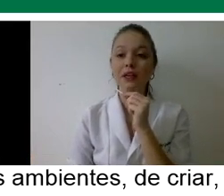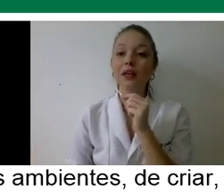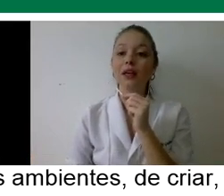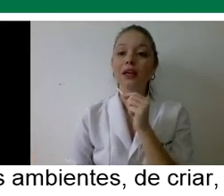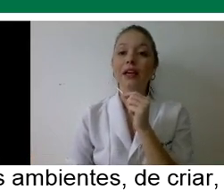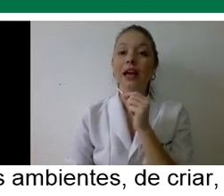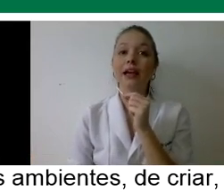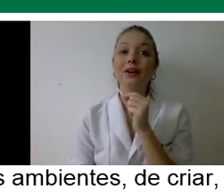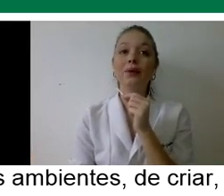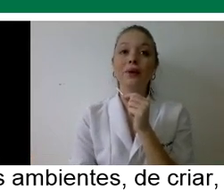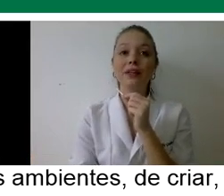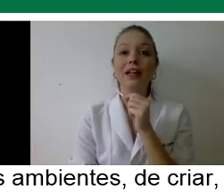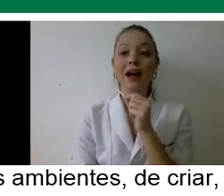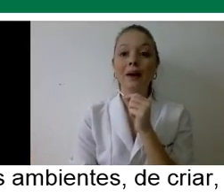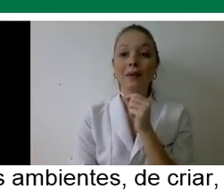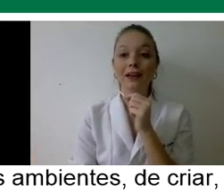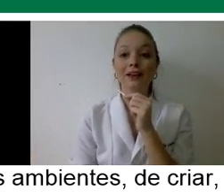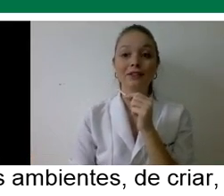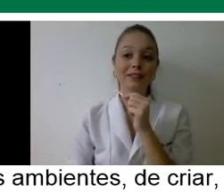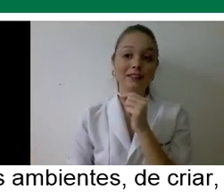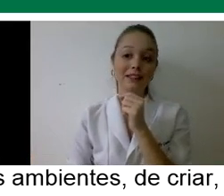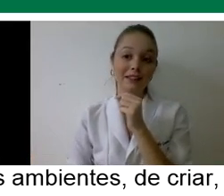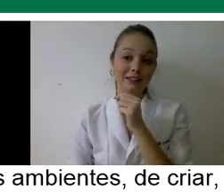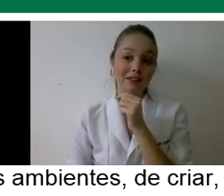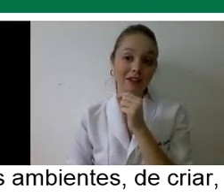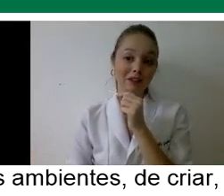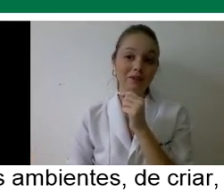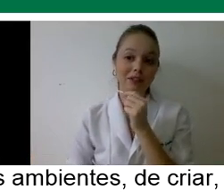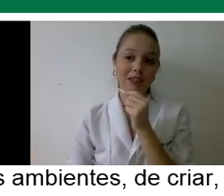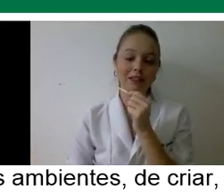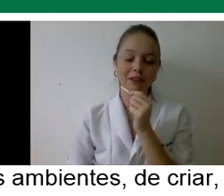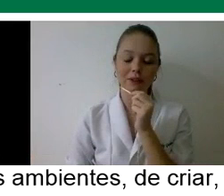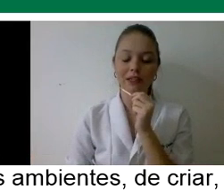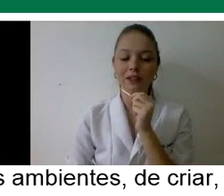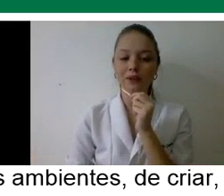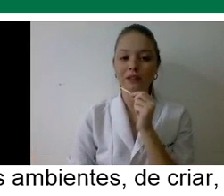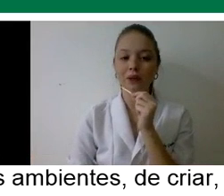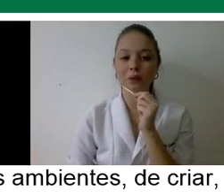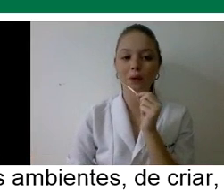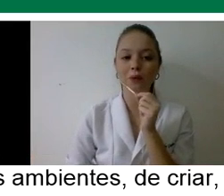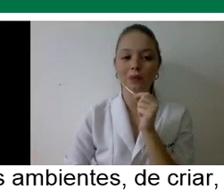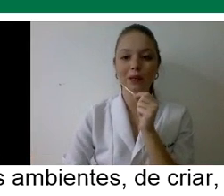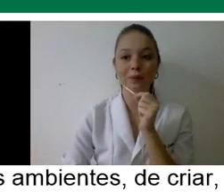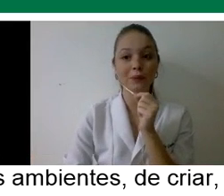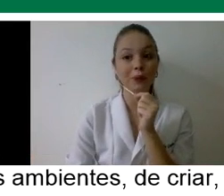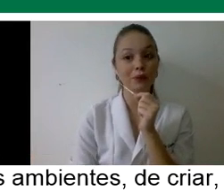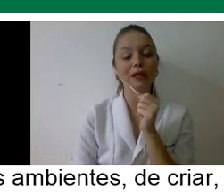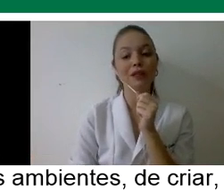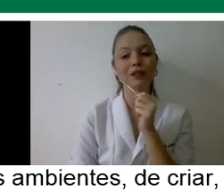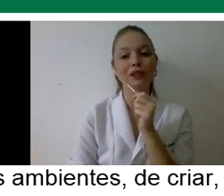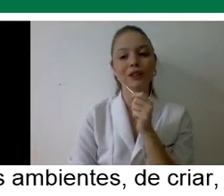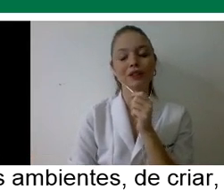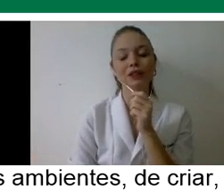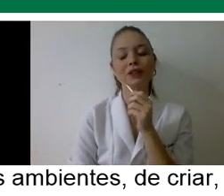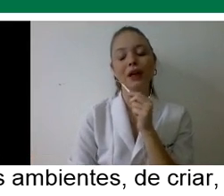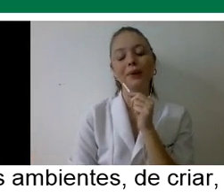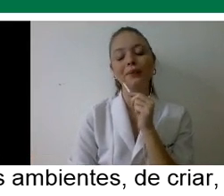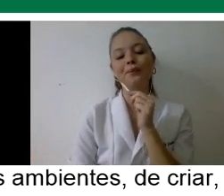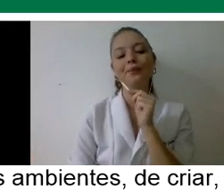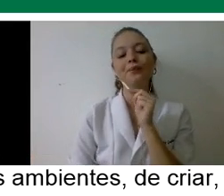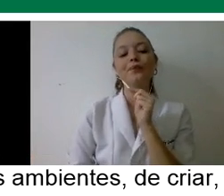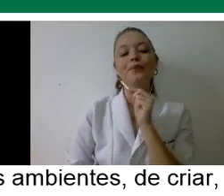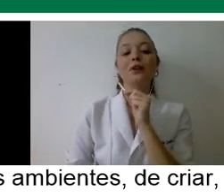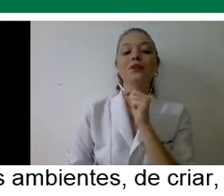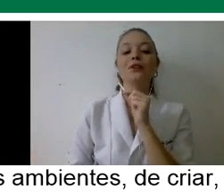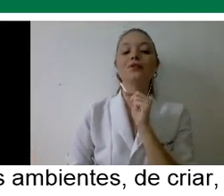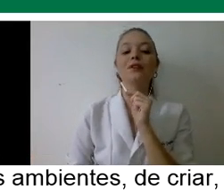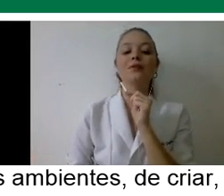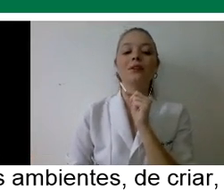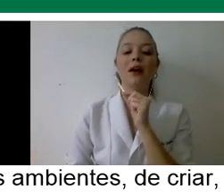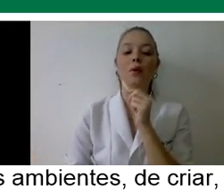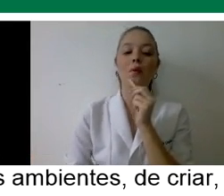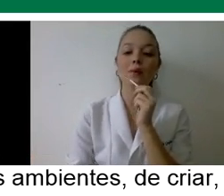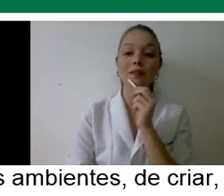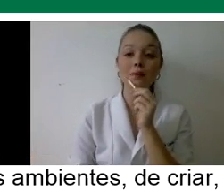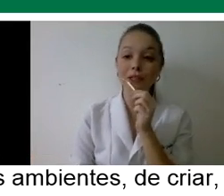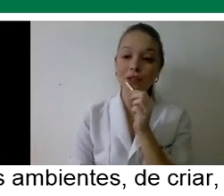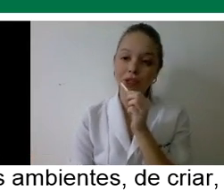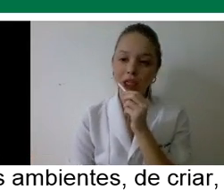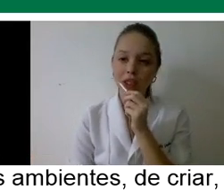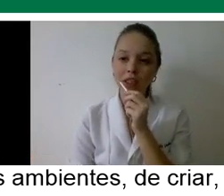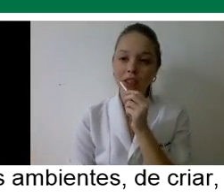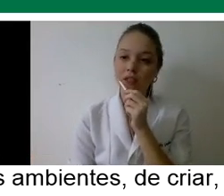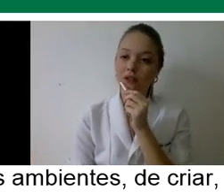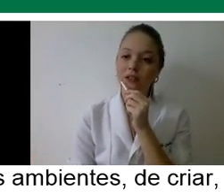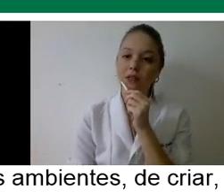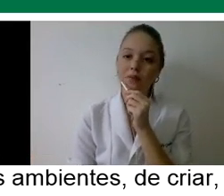coisas e ainda cuidar para que os acidentes não aconteçam, né? Então, esse é um problema muito grande que a gente tem. Então, a gente vai ter